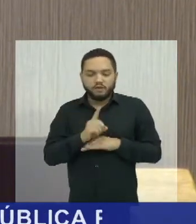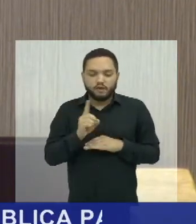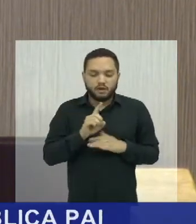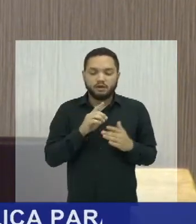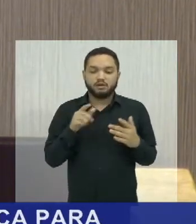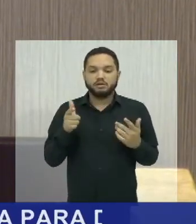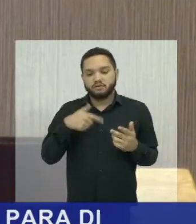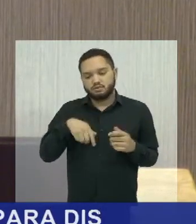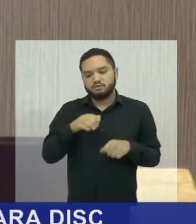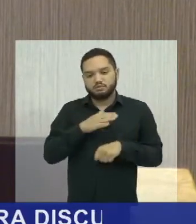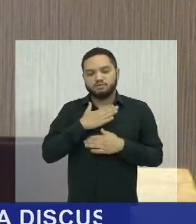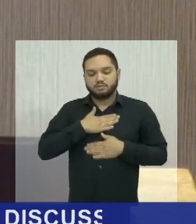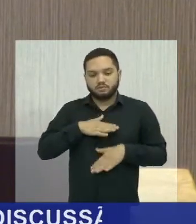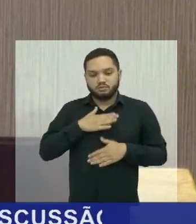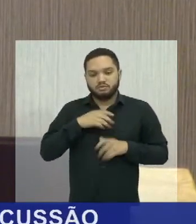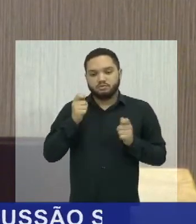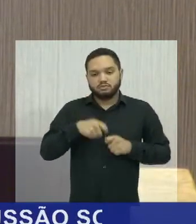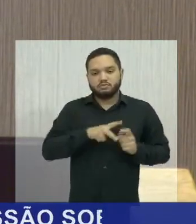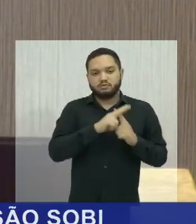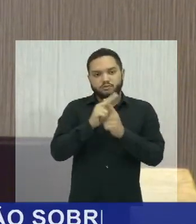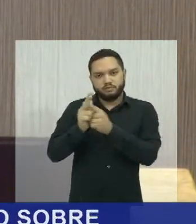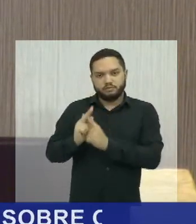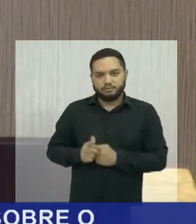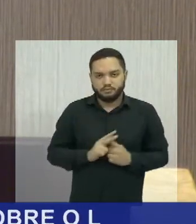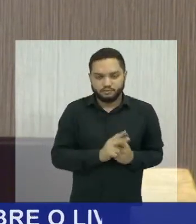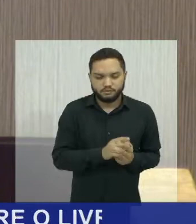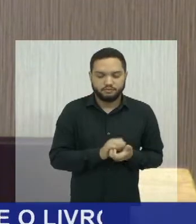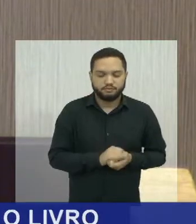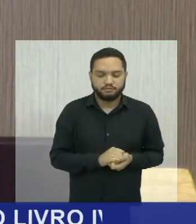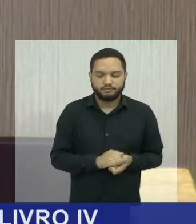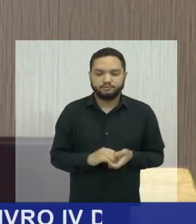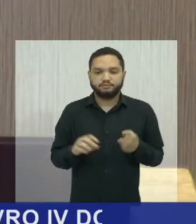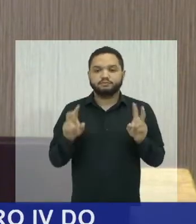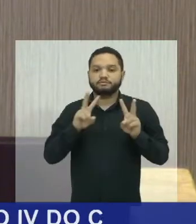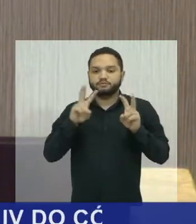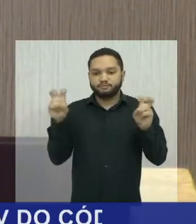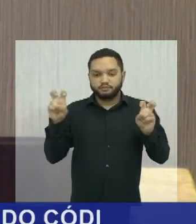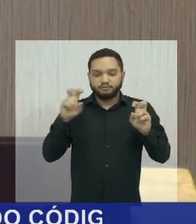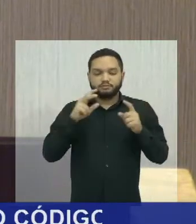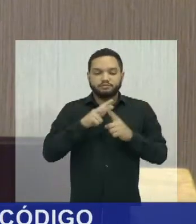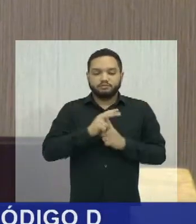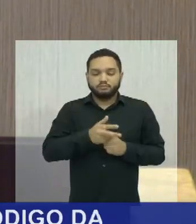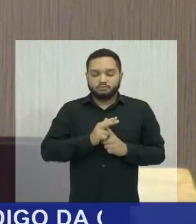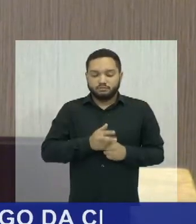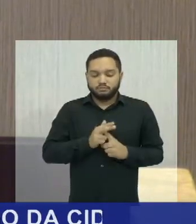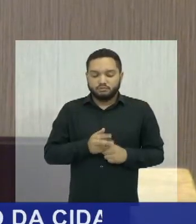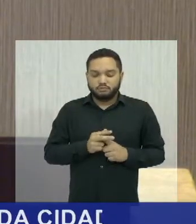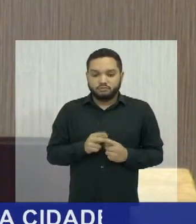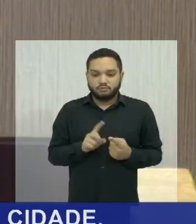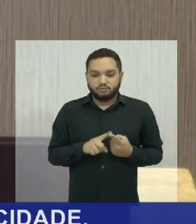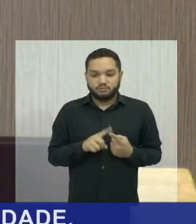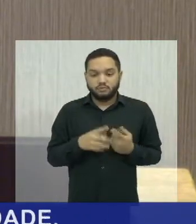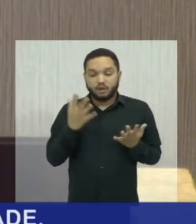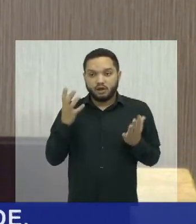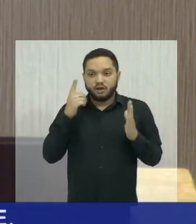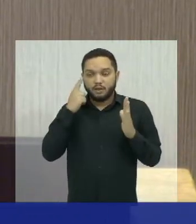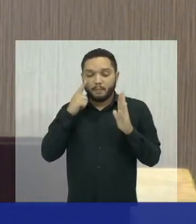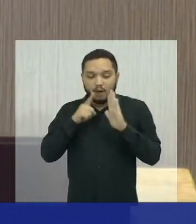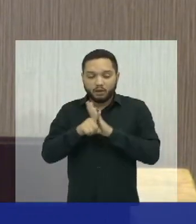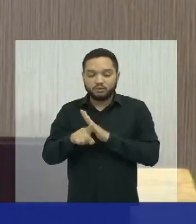tranquilo para fazer esses reparos. Com relação ainda a esses reparos, E aí eu faço uma